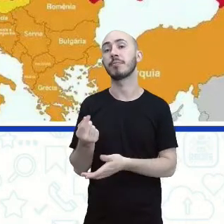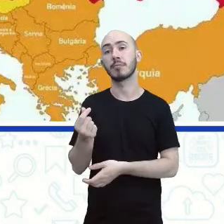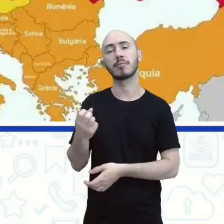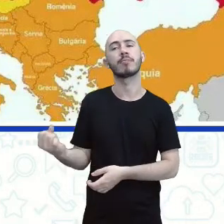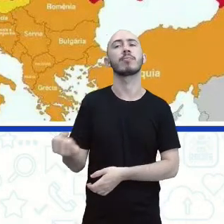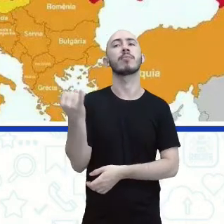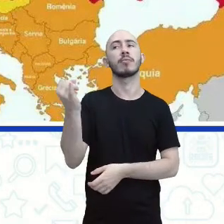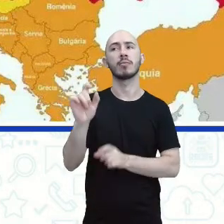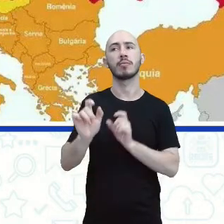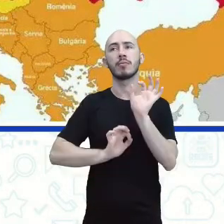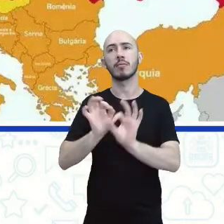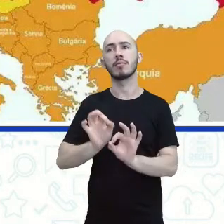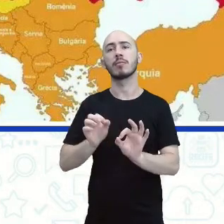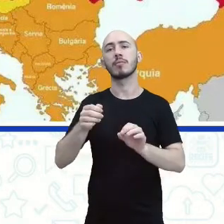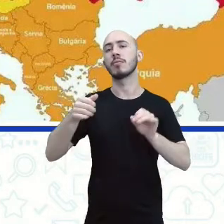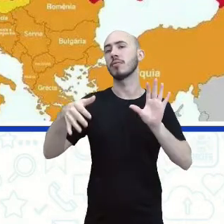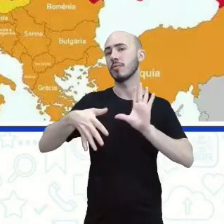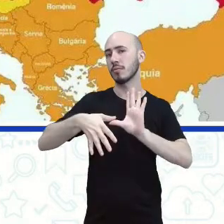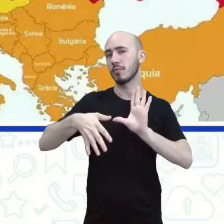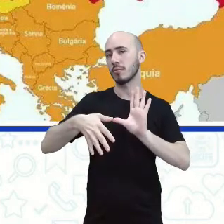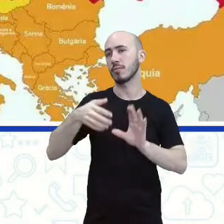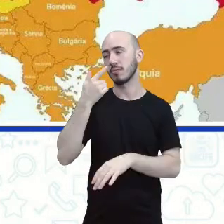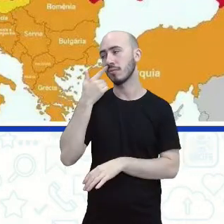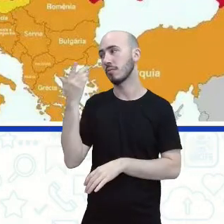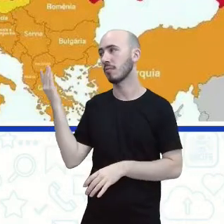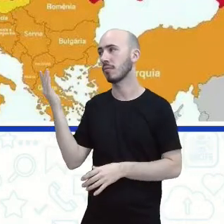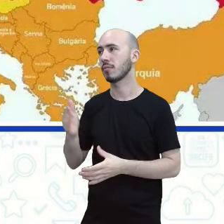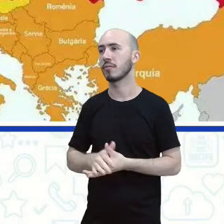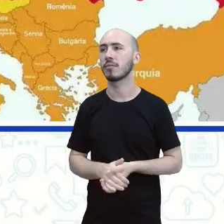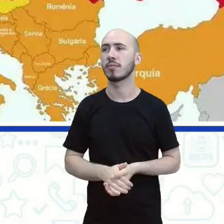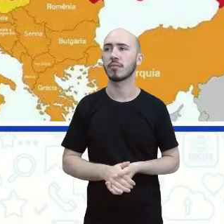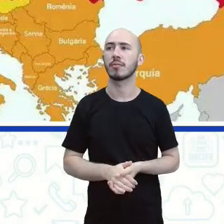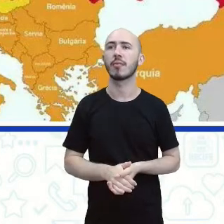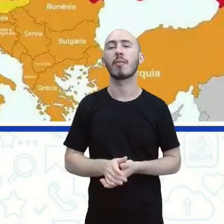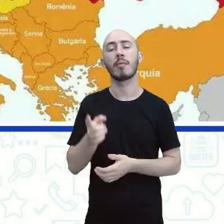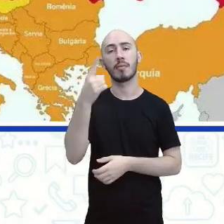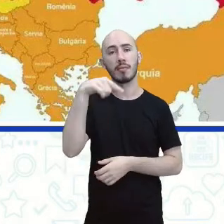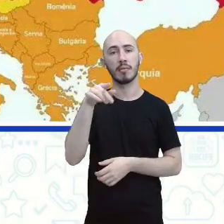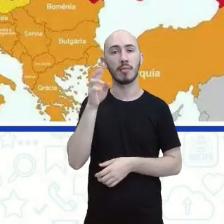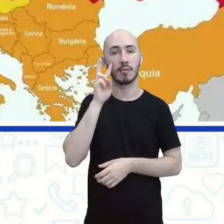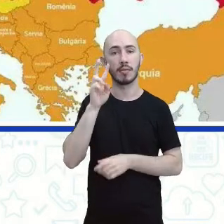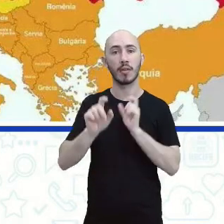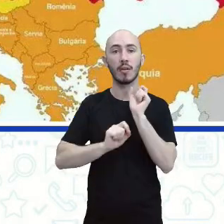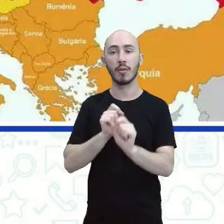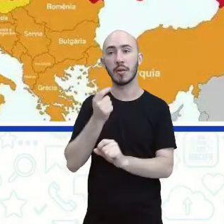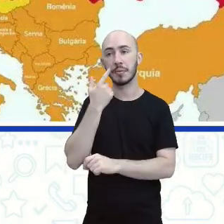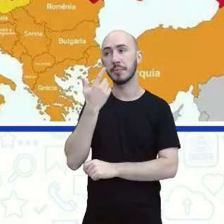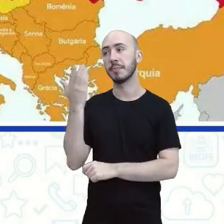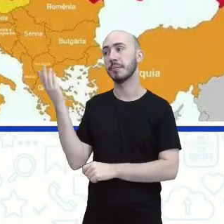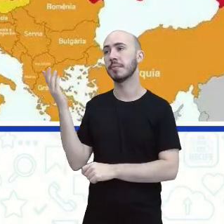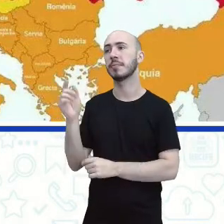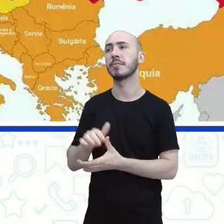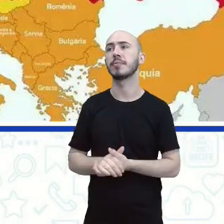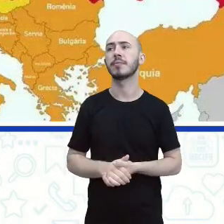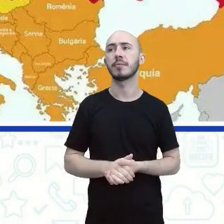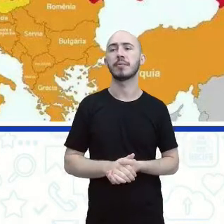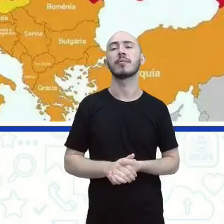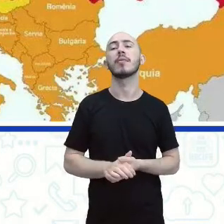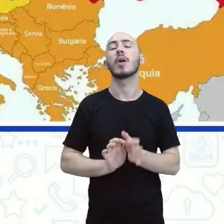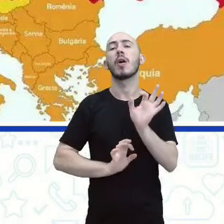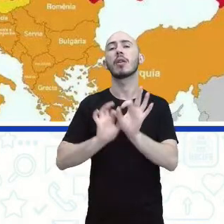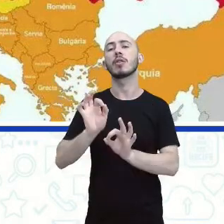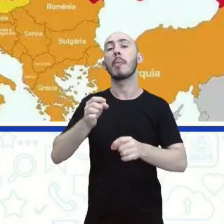de informação, de mapa. Pois é, então vocês estão vendo aqui, gente, esse é o mapa da divisão